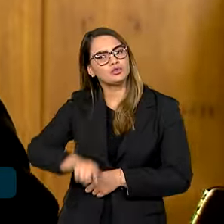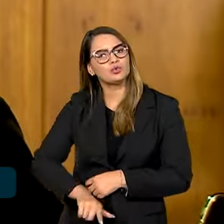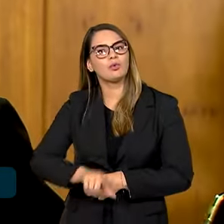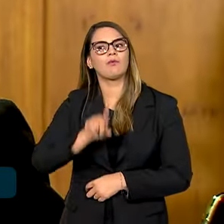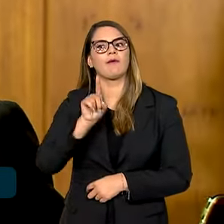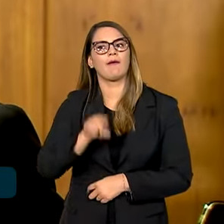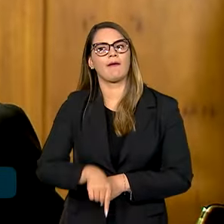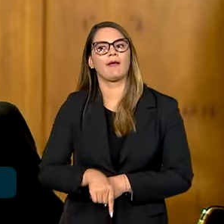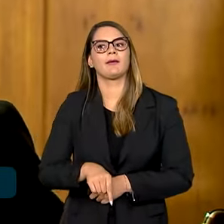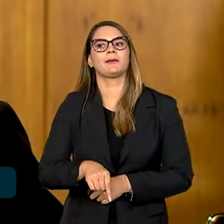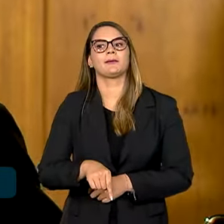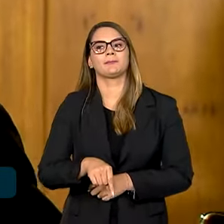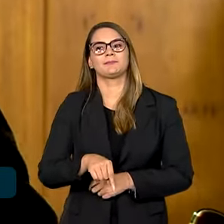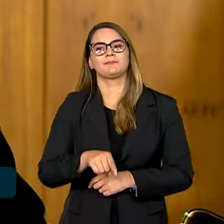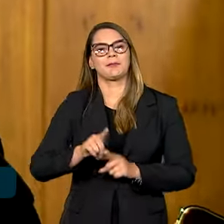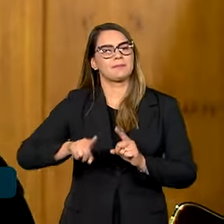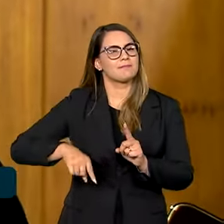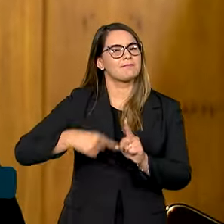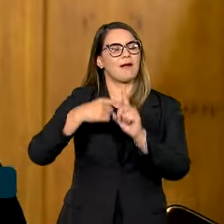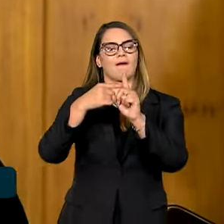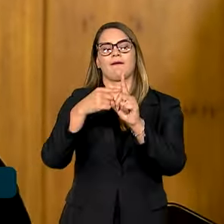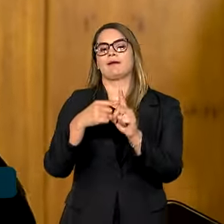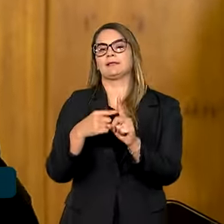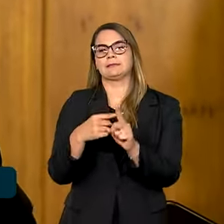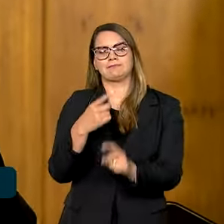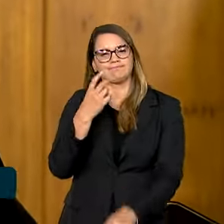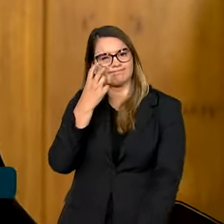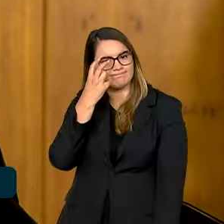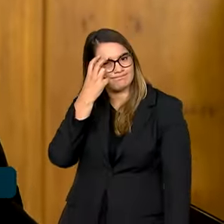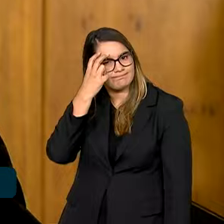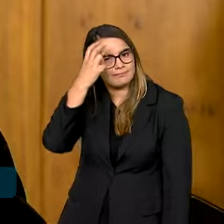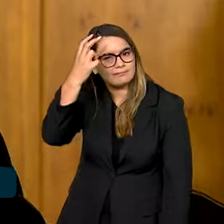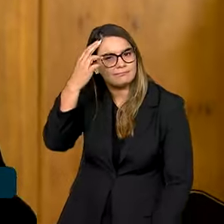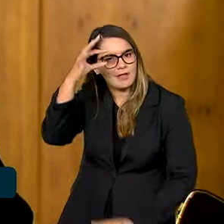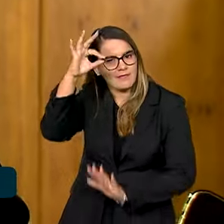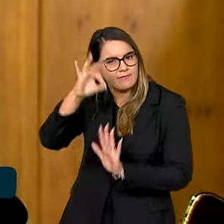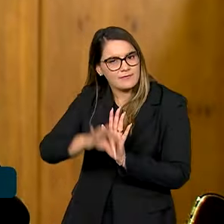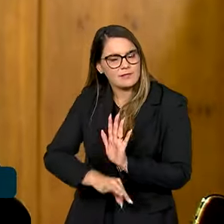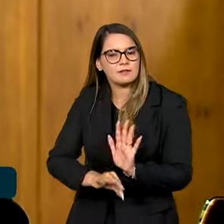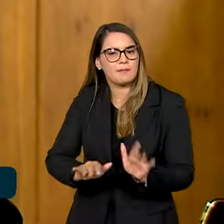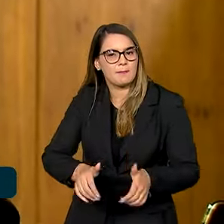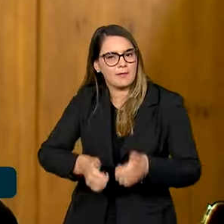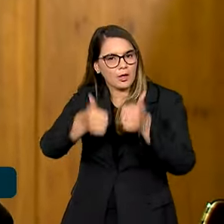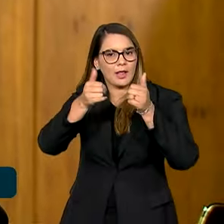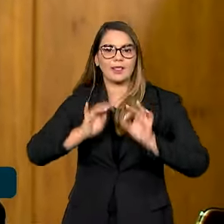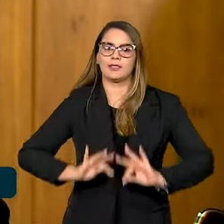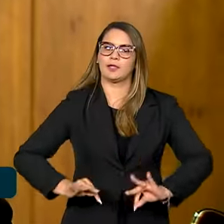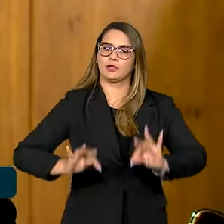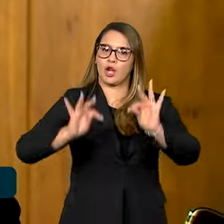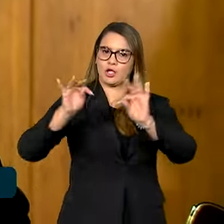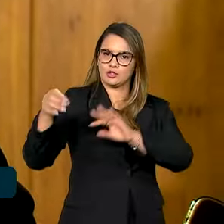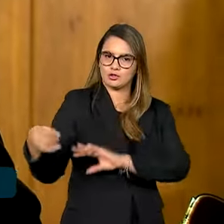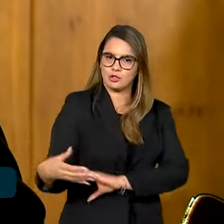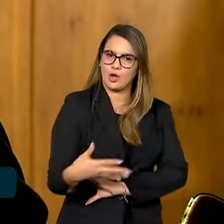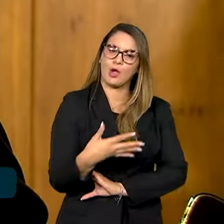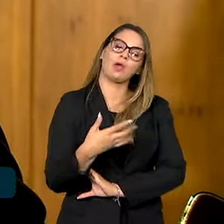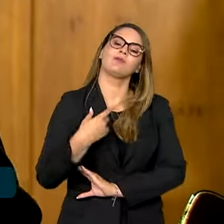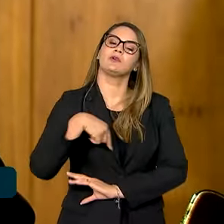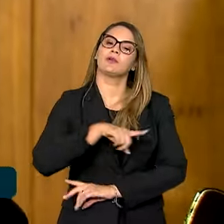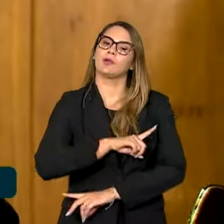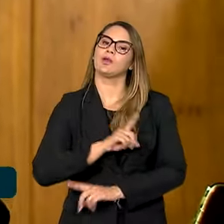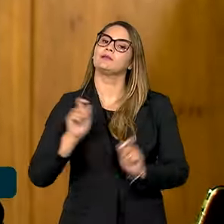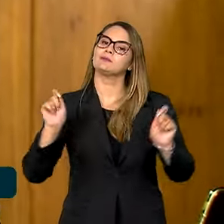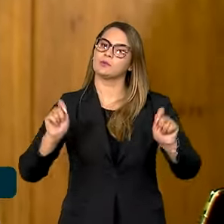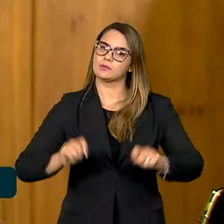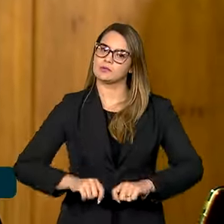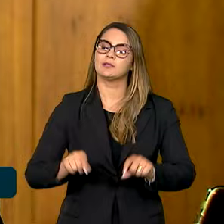é imprimir ainda mais inteligência, eficiência, usando tecnologias inovadoras para que a gente